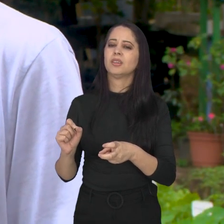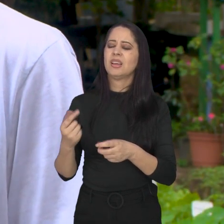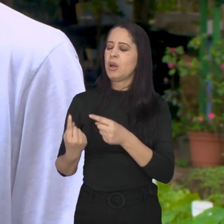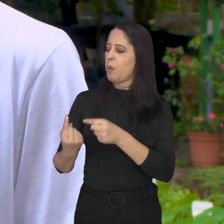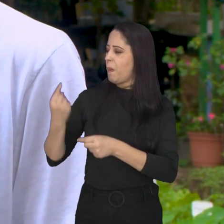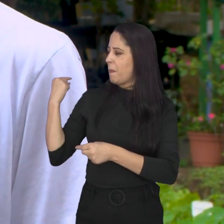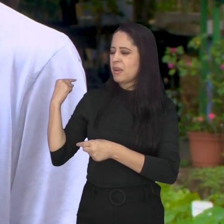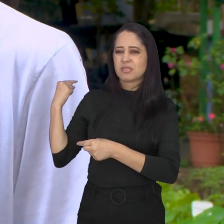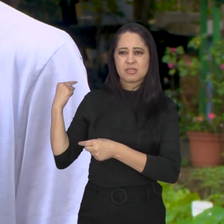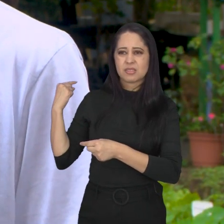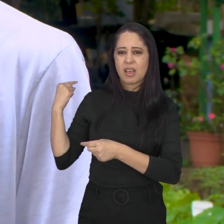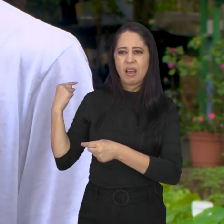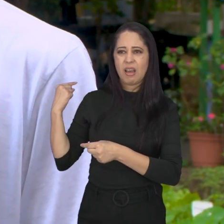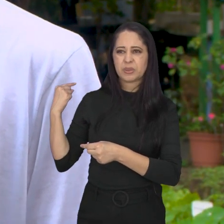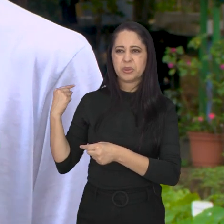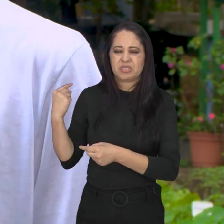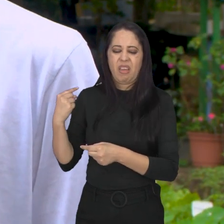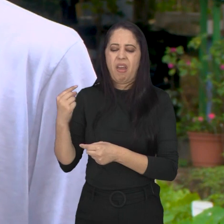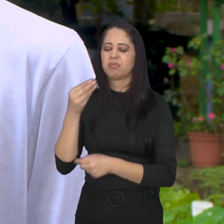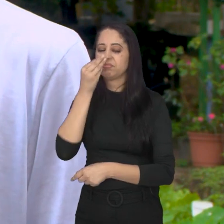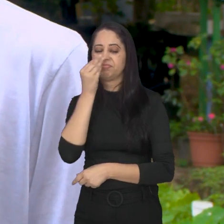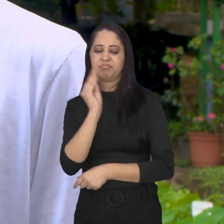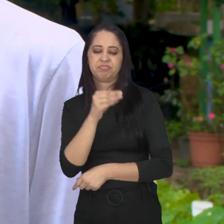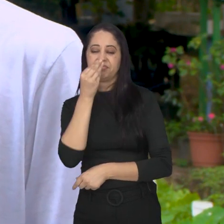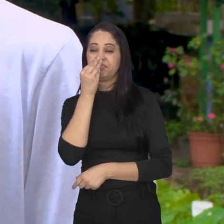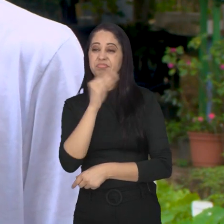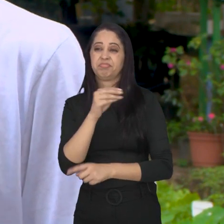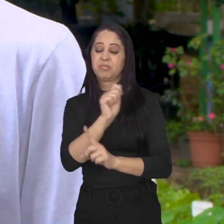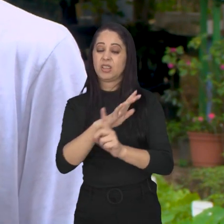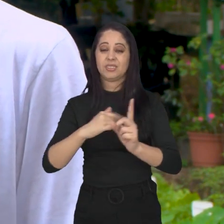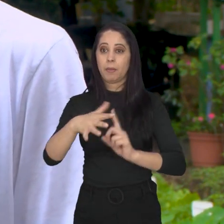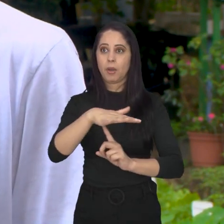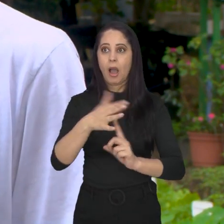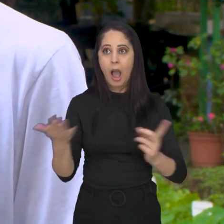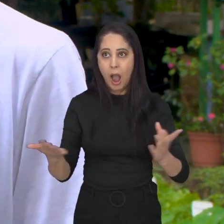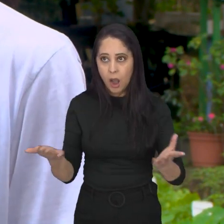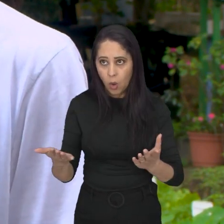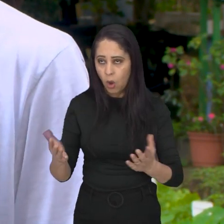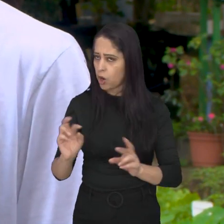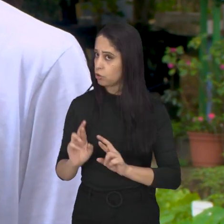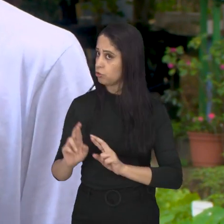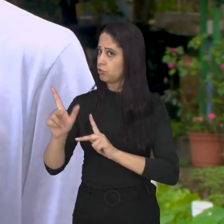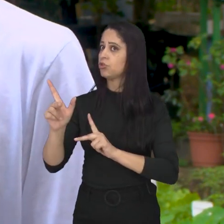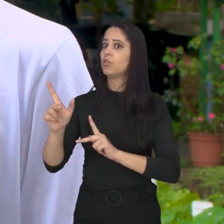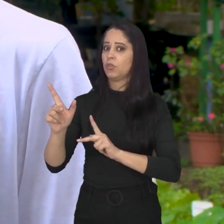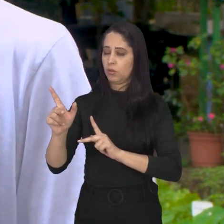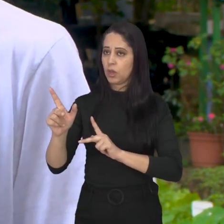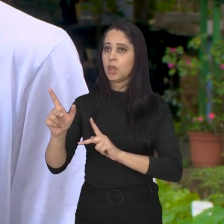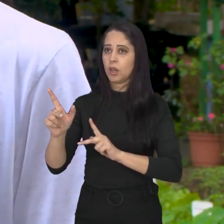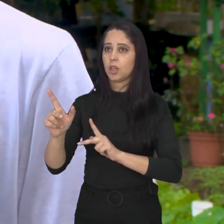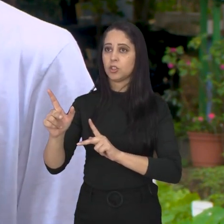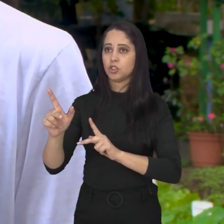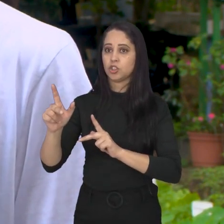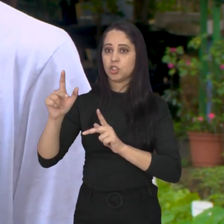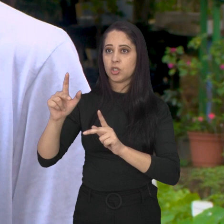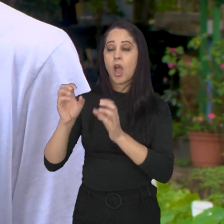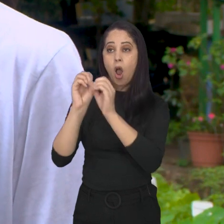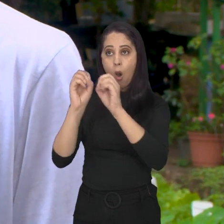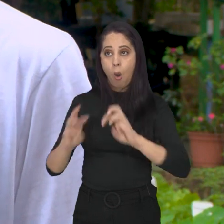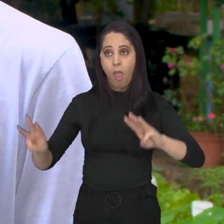vendo a grande necessidade desse importante tema estar presente nas nossas vidas e cada vez mais estarmos